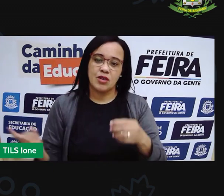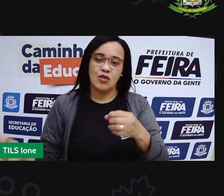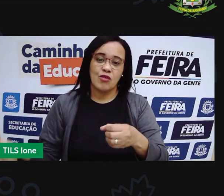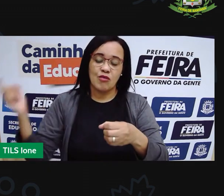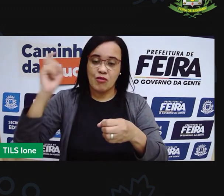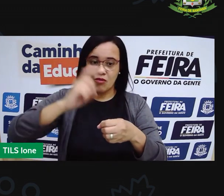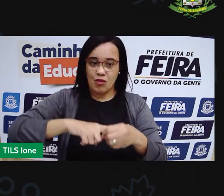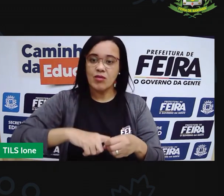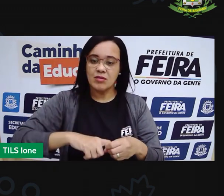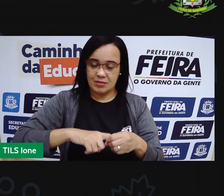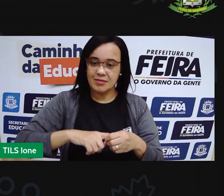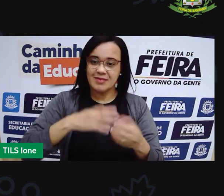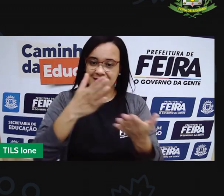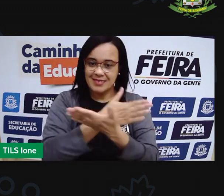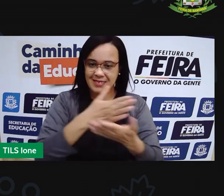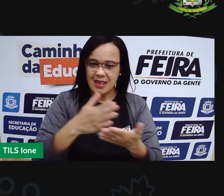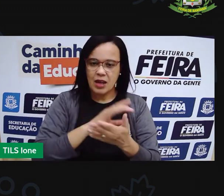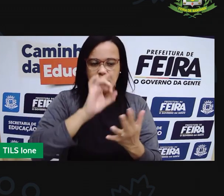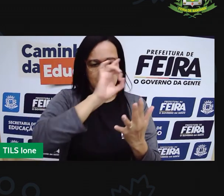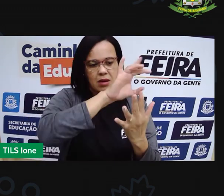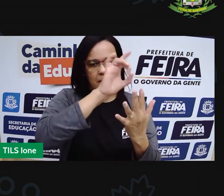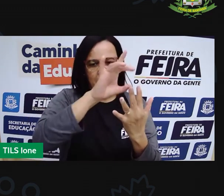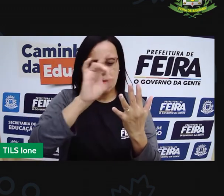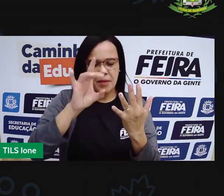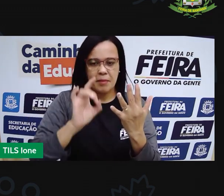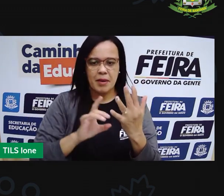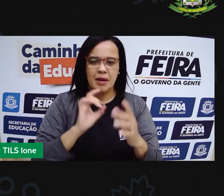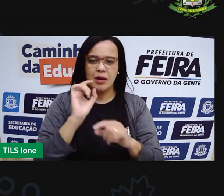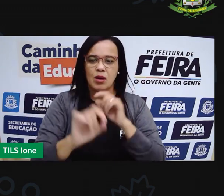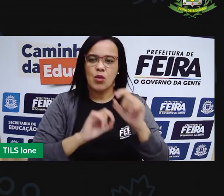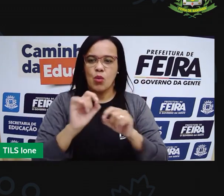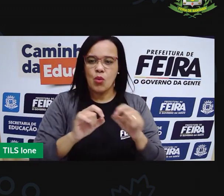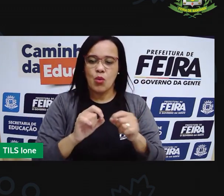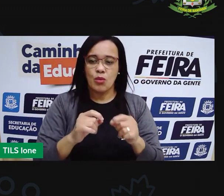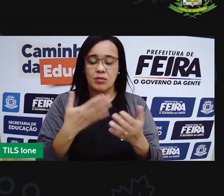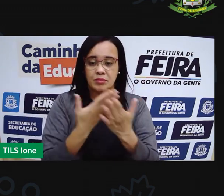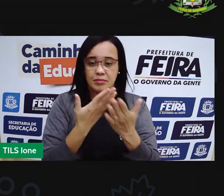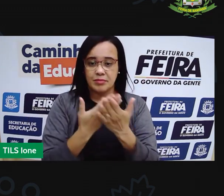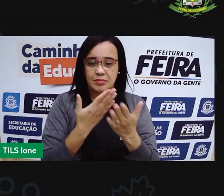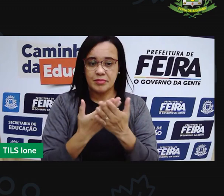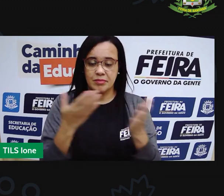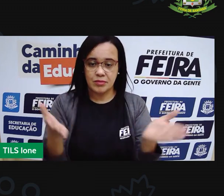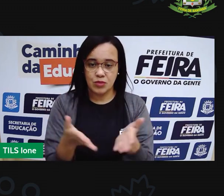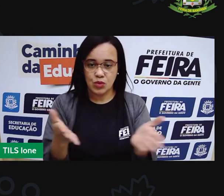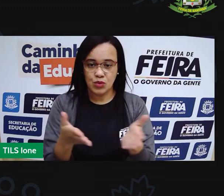retomar em alguns pontos que a gente trabalhou durante a aula de hoje. Hoje nós vimos